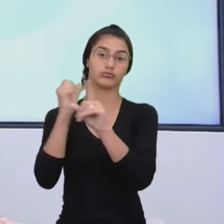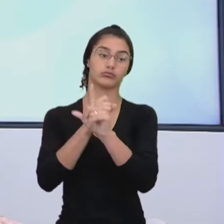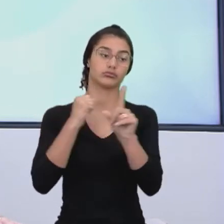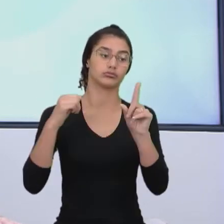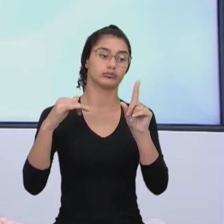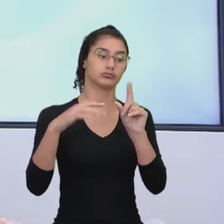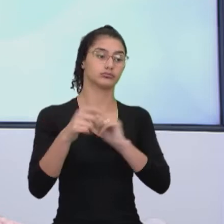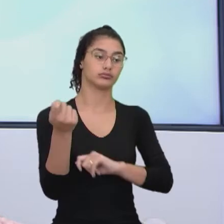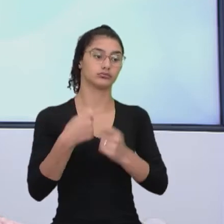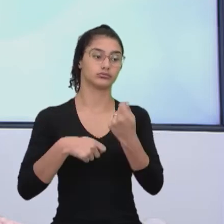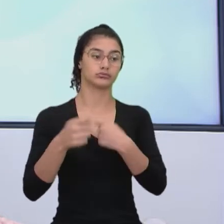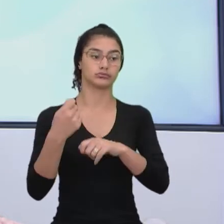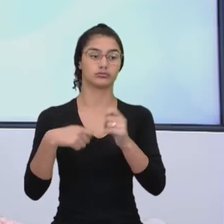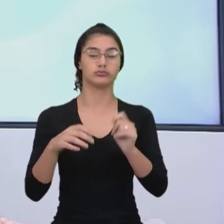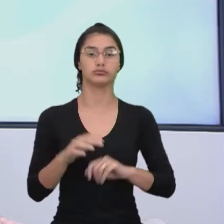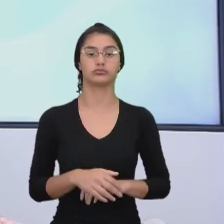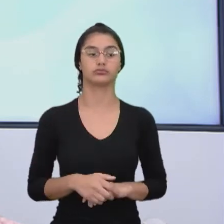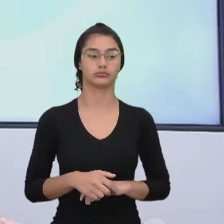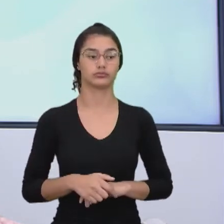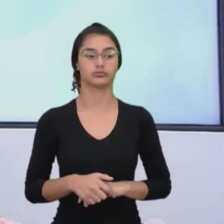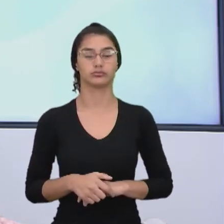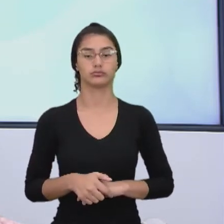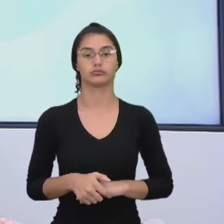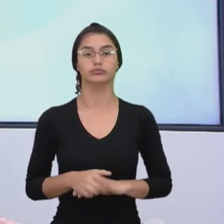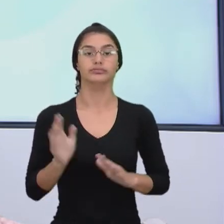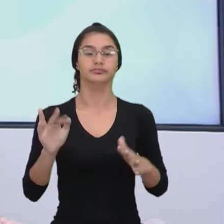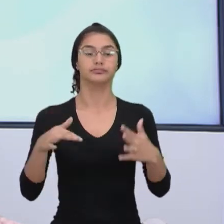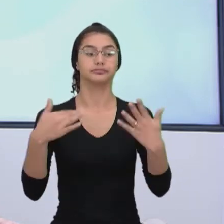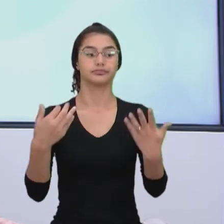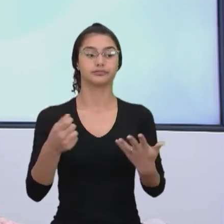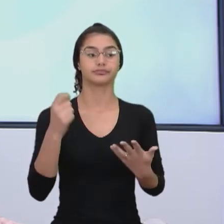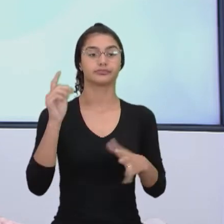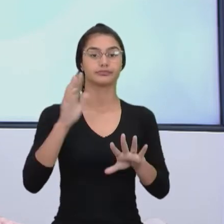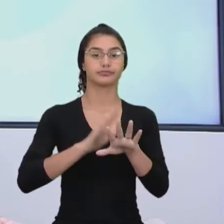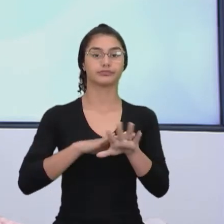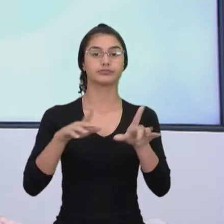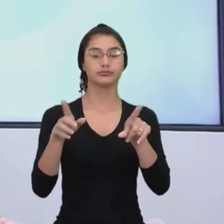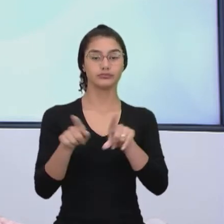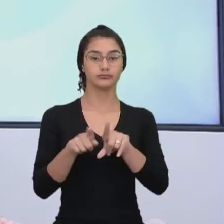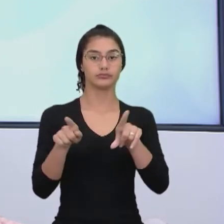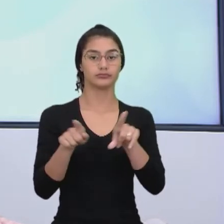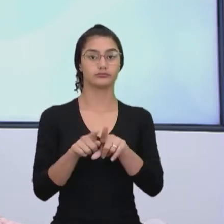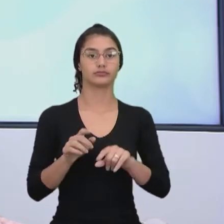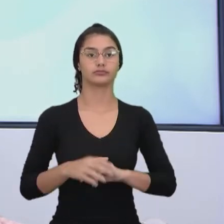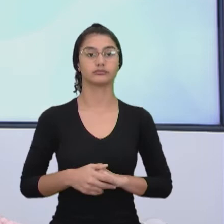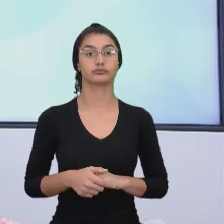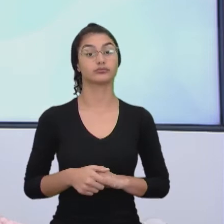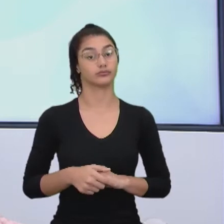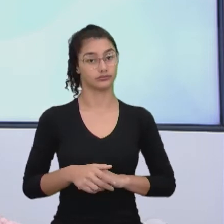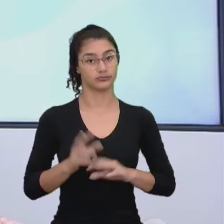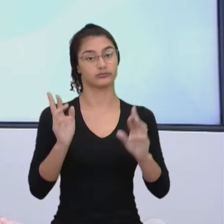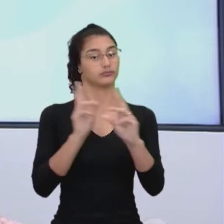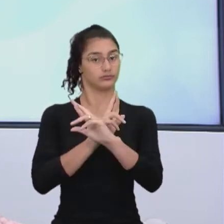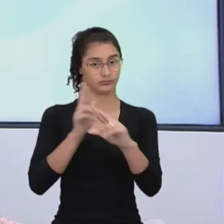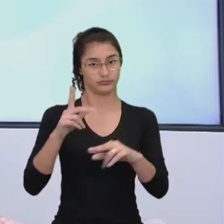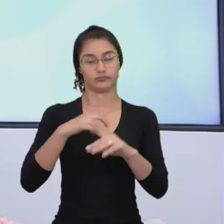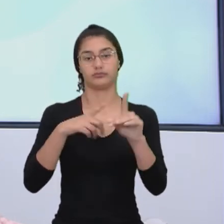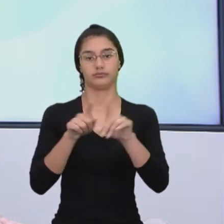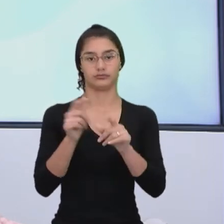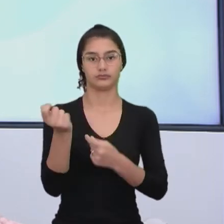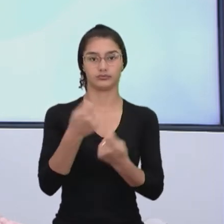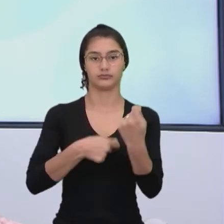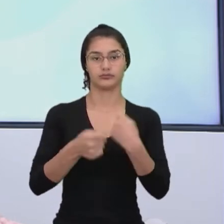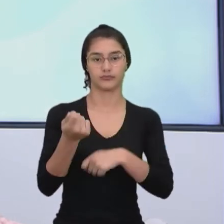país, né? Então, esses indicadores aí, na qual ele está dimensionado na relação da dimensão